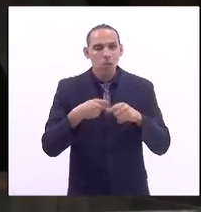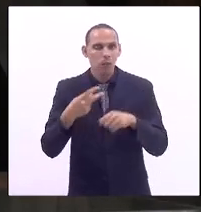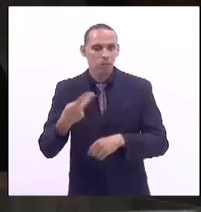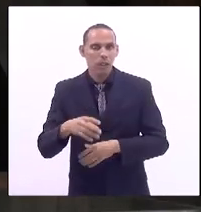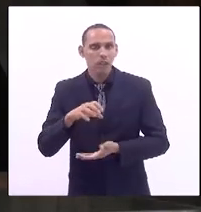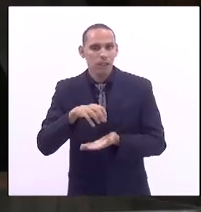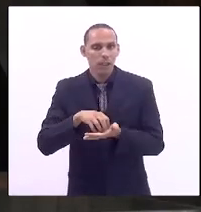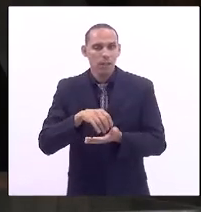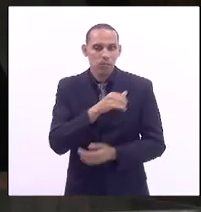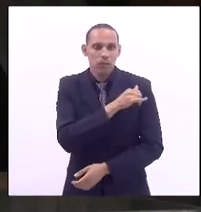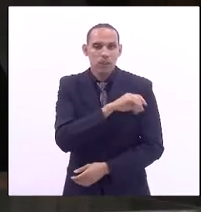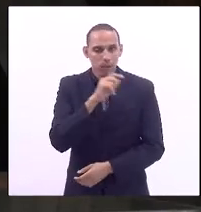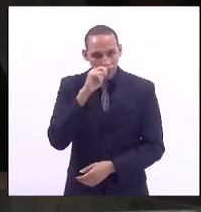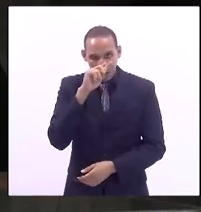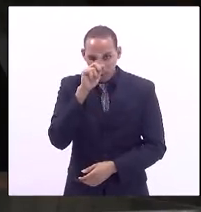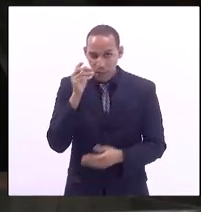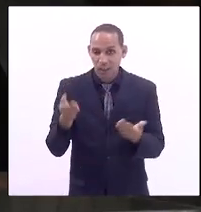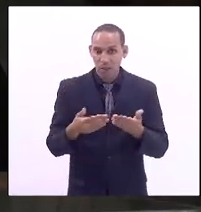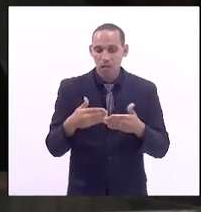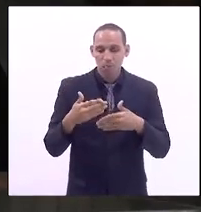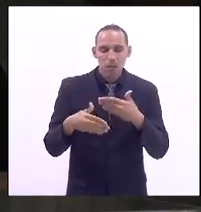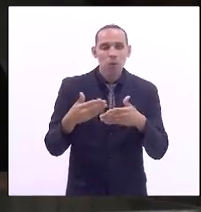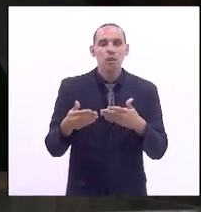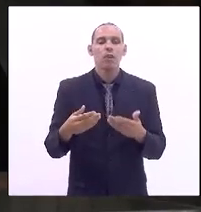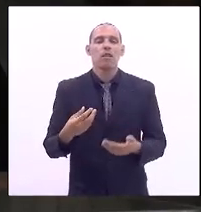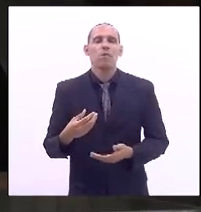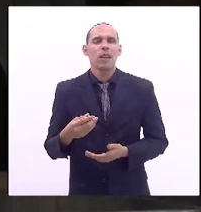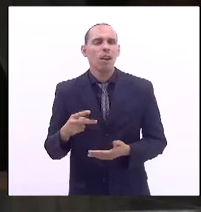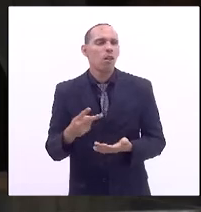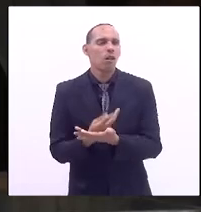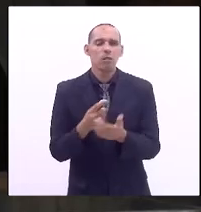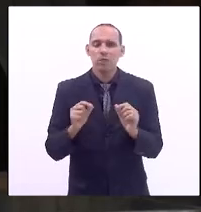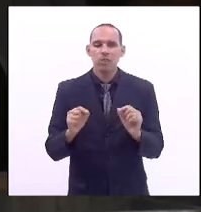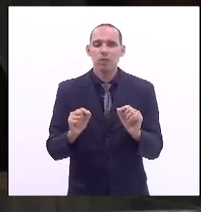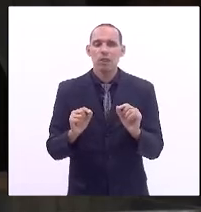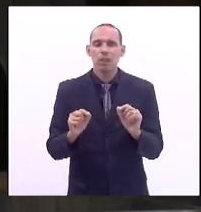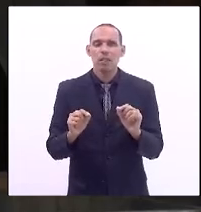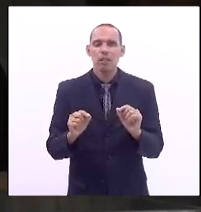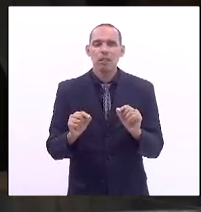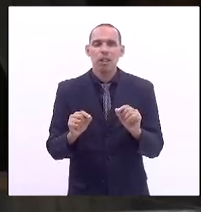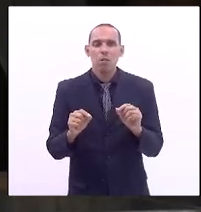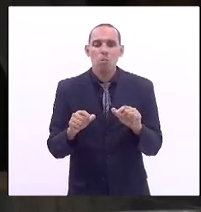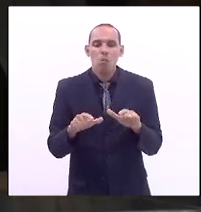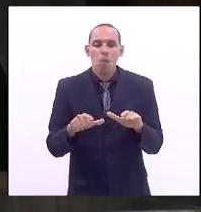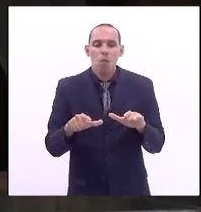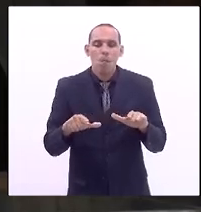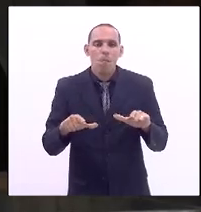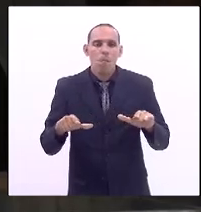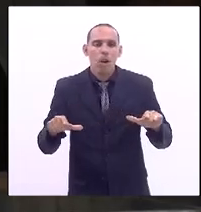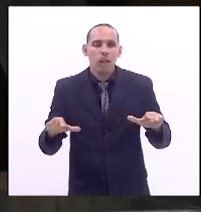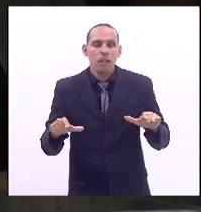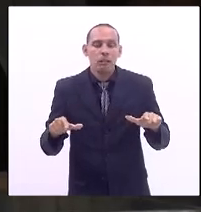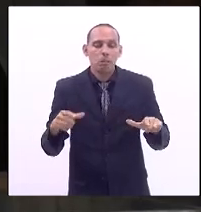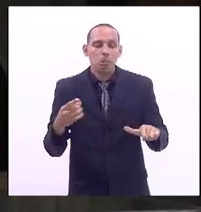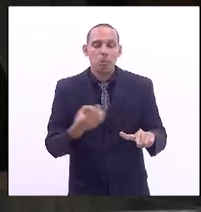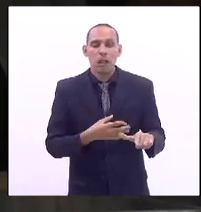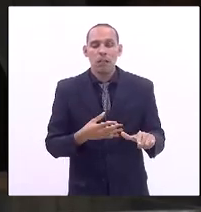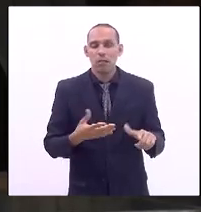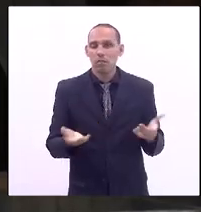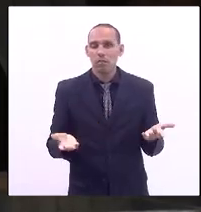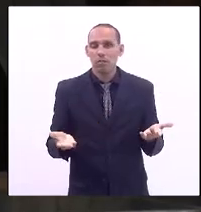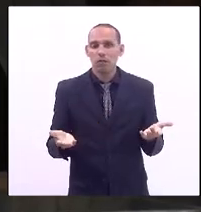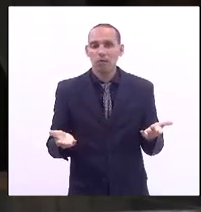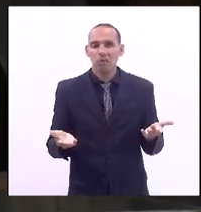o centro do Rio vive um processo temerário diz vazamento e não dá